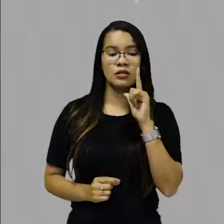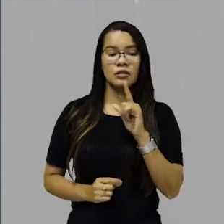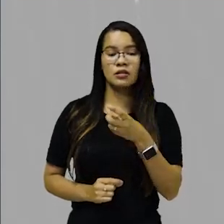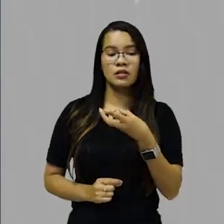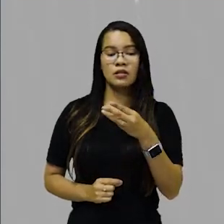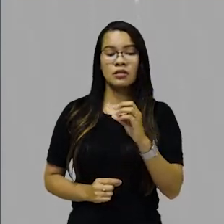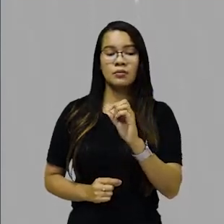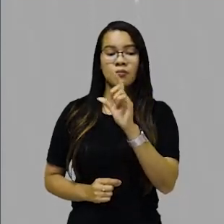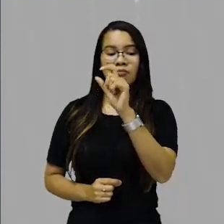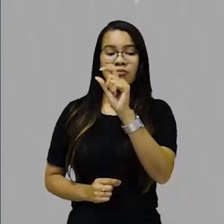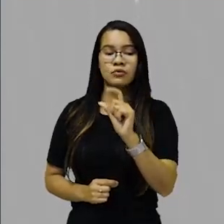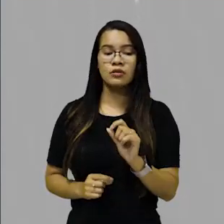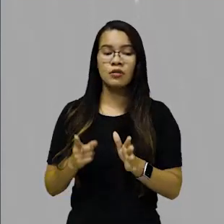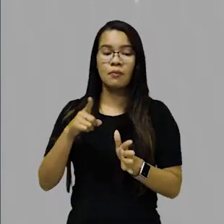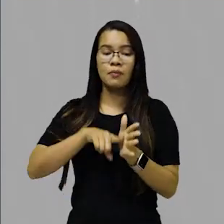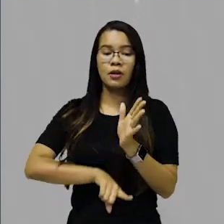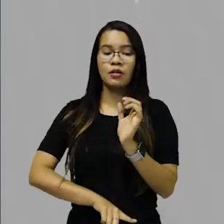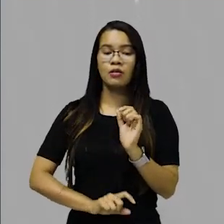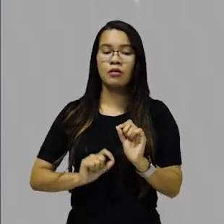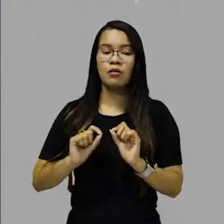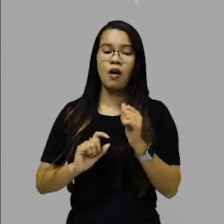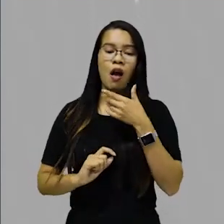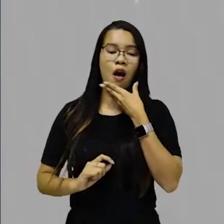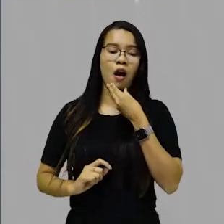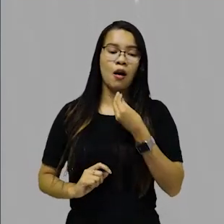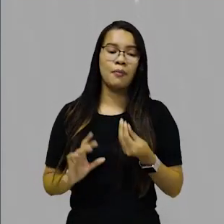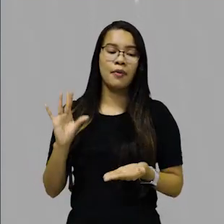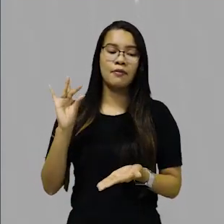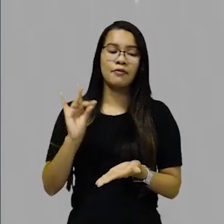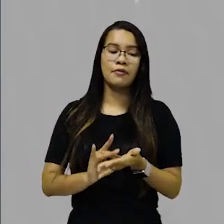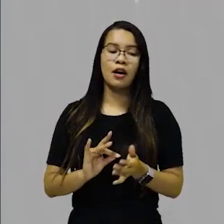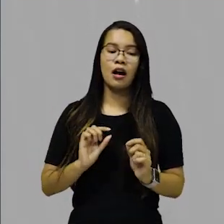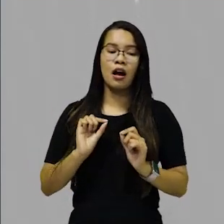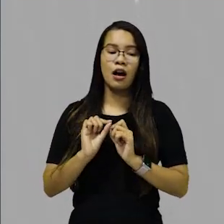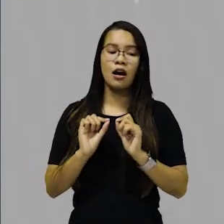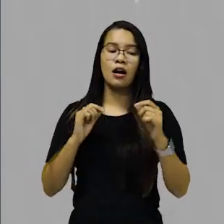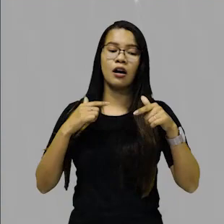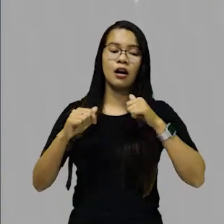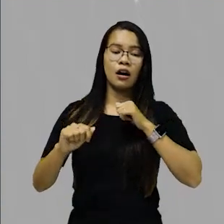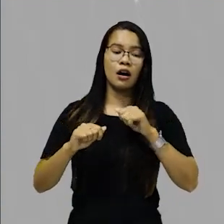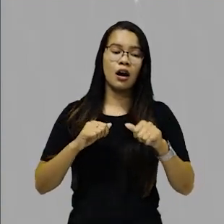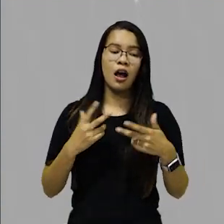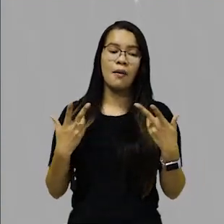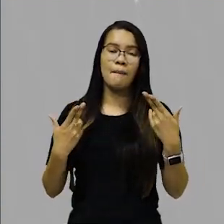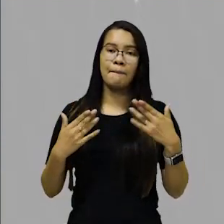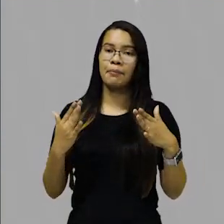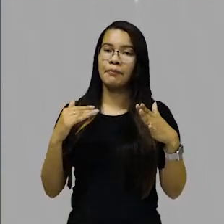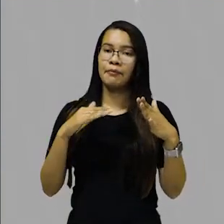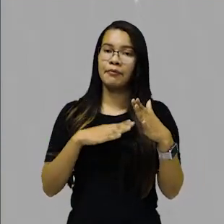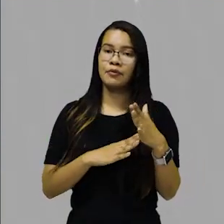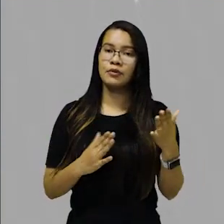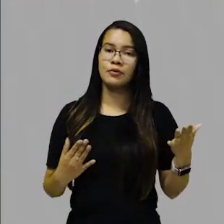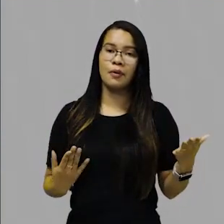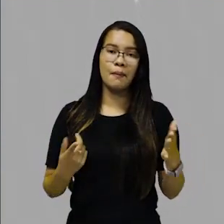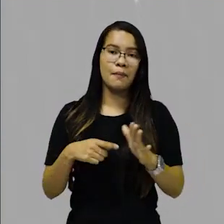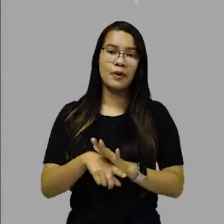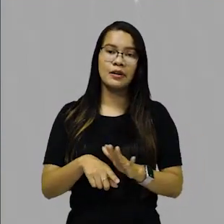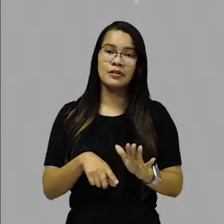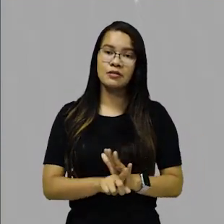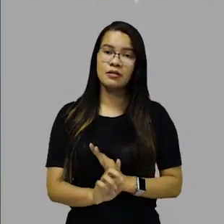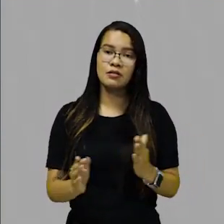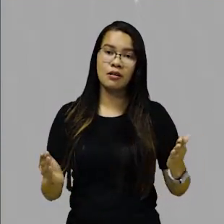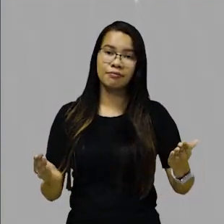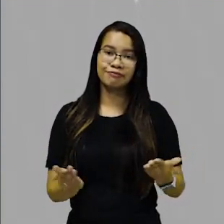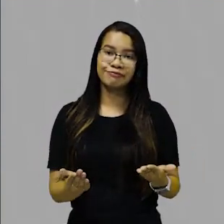os homens. 30% para realizar a mesma função. São pesquisas atuais